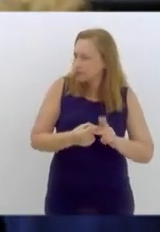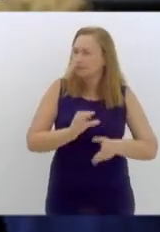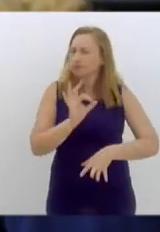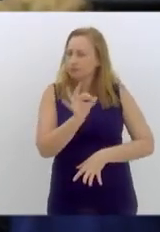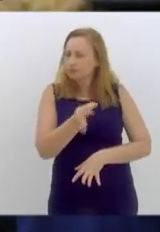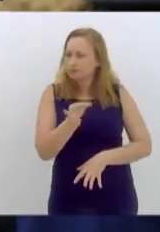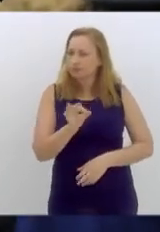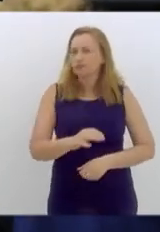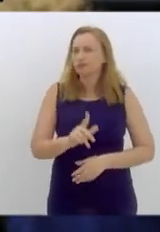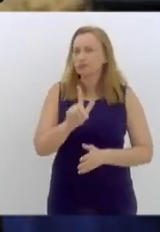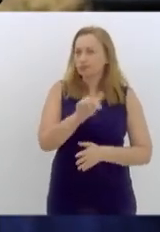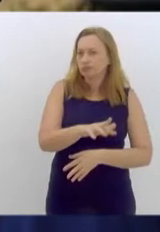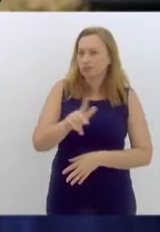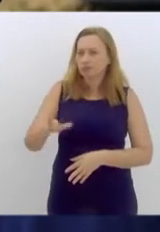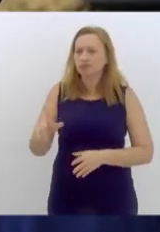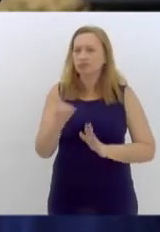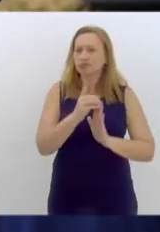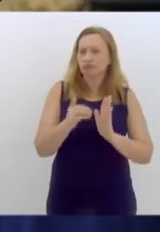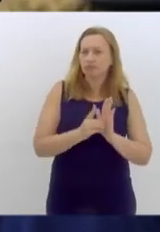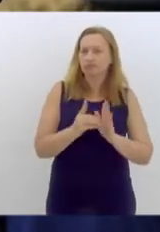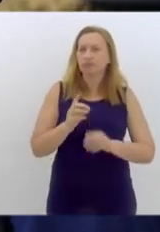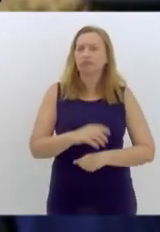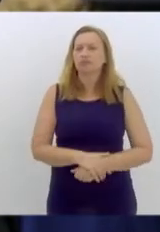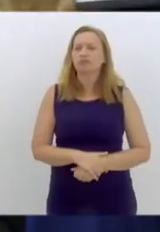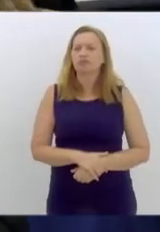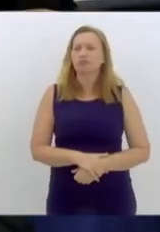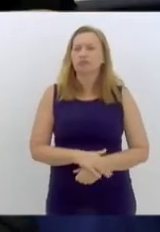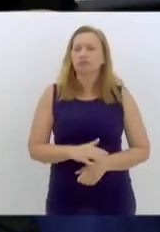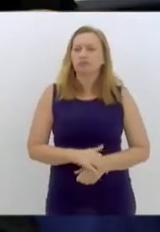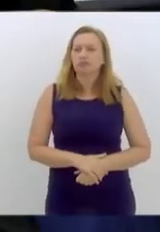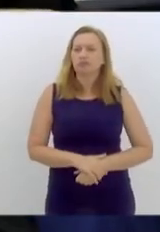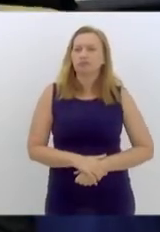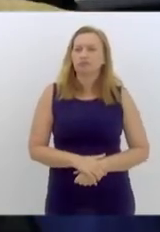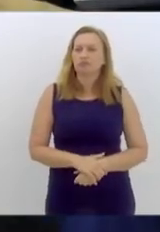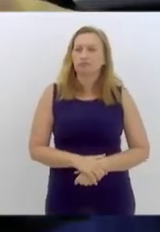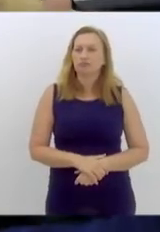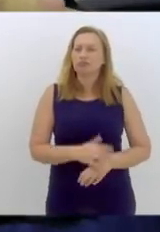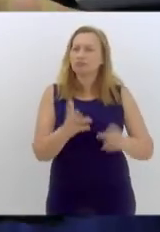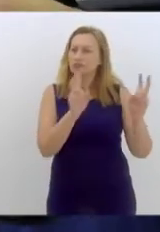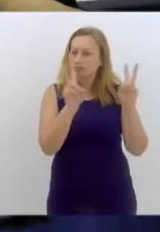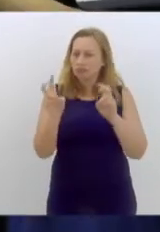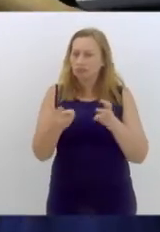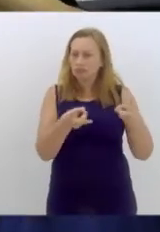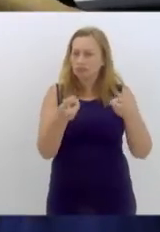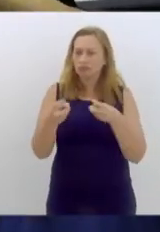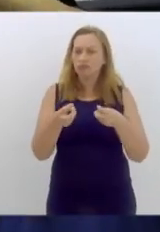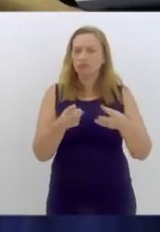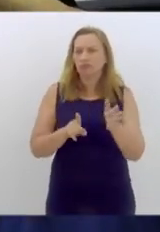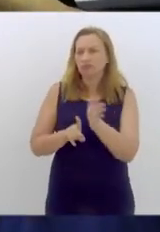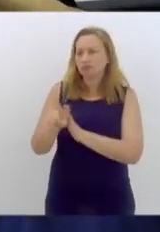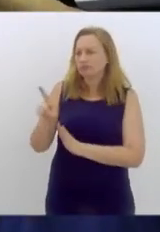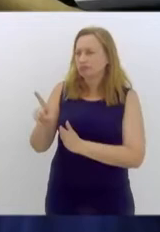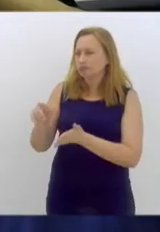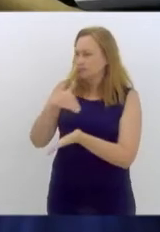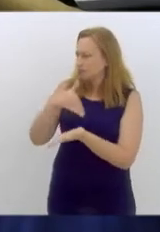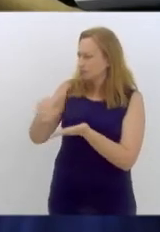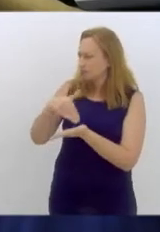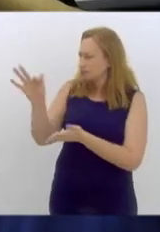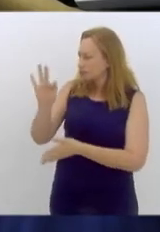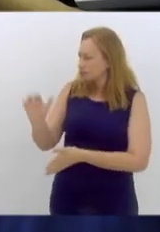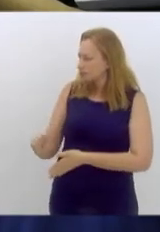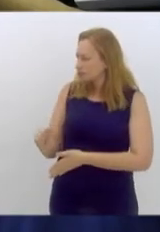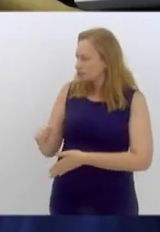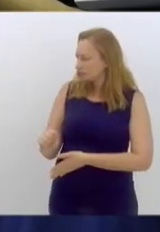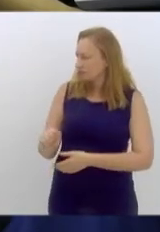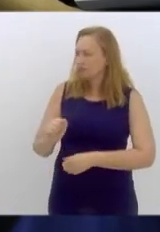discricionariamente, diferentemente do decreto, tem um percurso muito mais complexo. Então, ficam aqui essas observações. E a pergunta que faço à Secretaria de Fazenda, à Secretaria de Educação